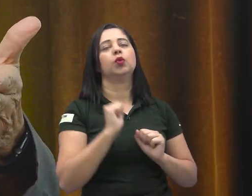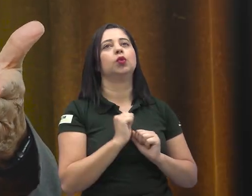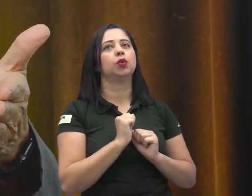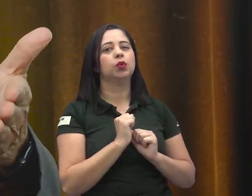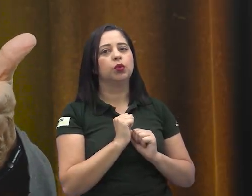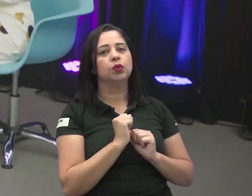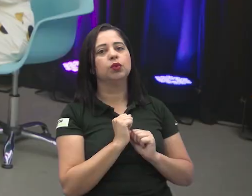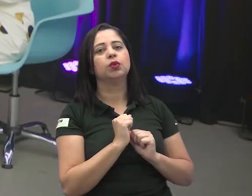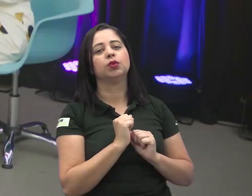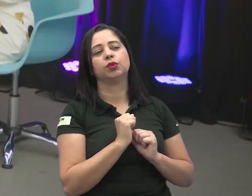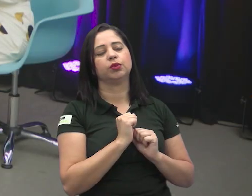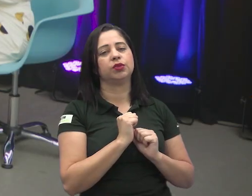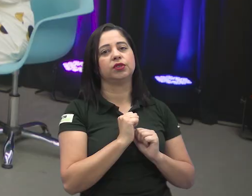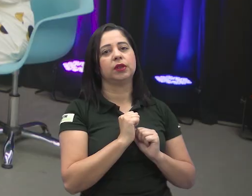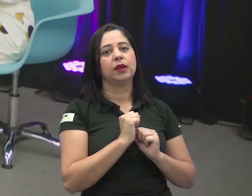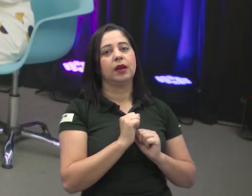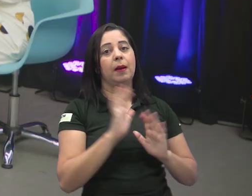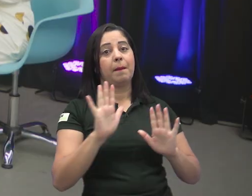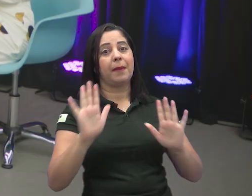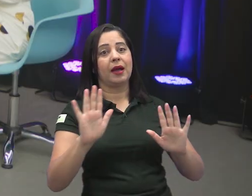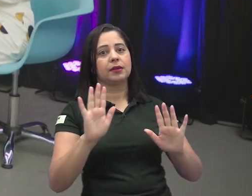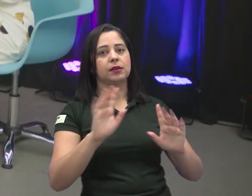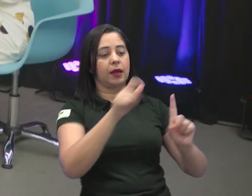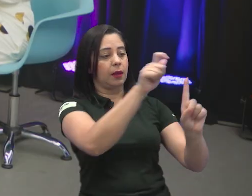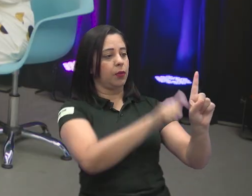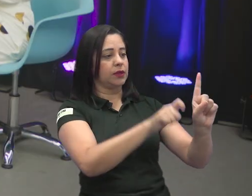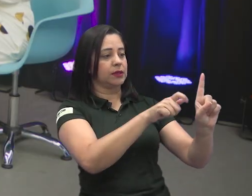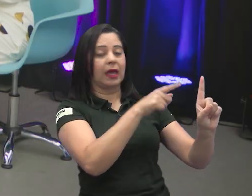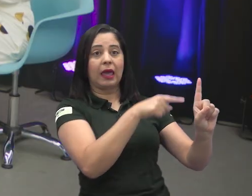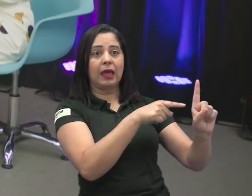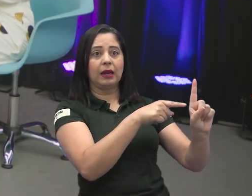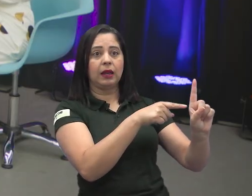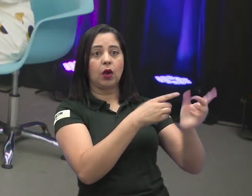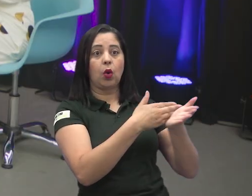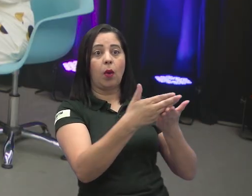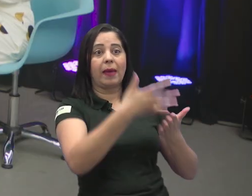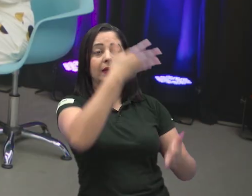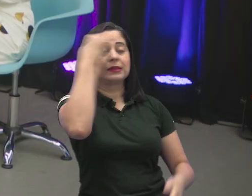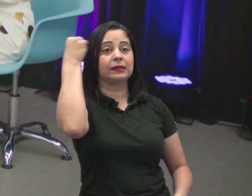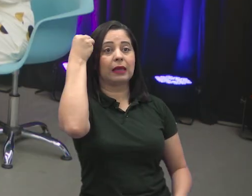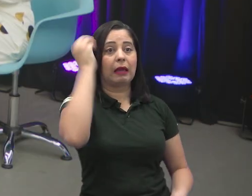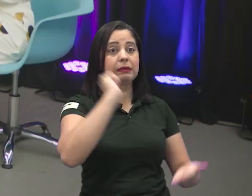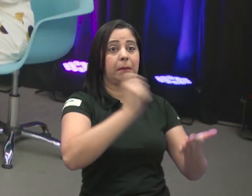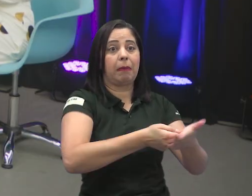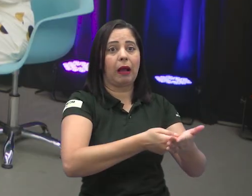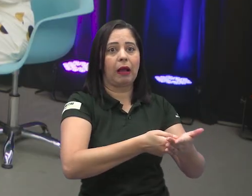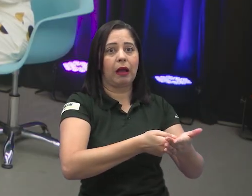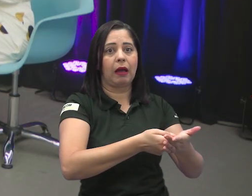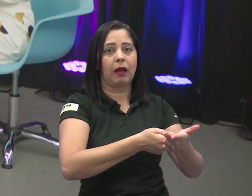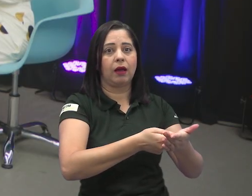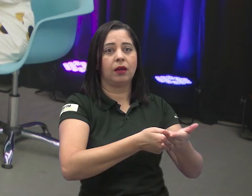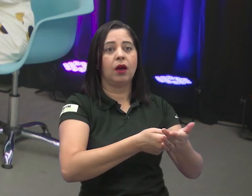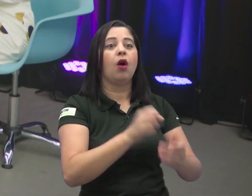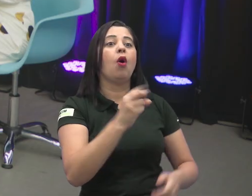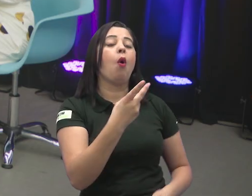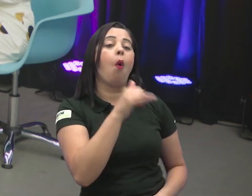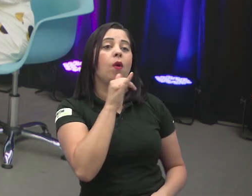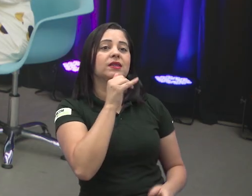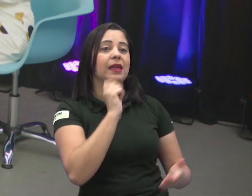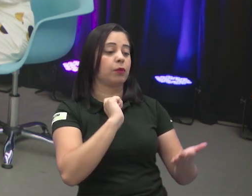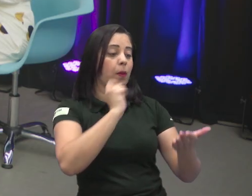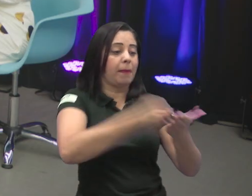pode fazer propaganda de outras coisas, né? Sim. Então, e ele começa a atrasar, não paga a conta. Pior, paga uma conta